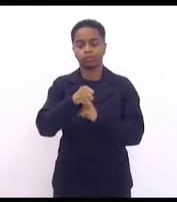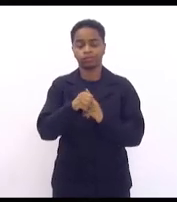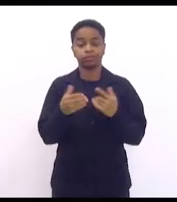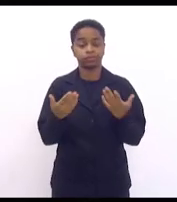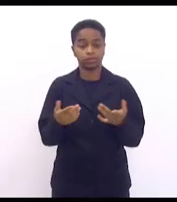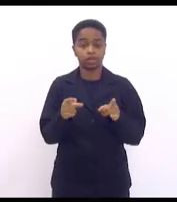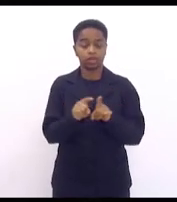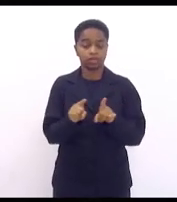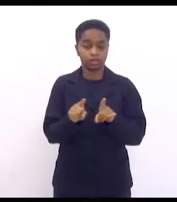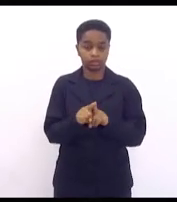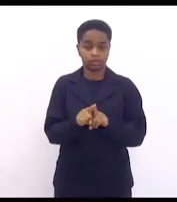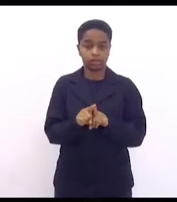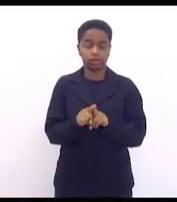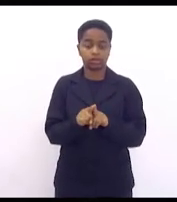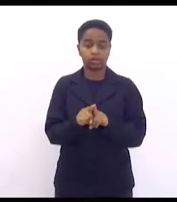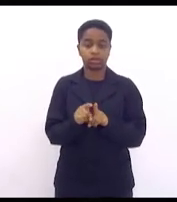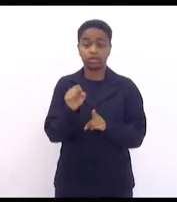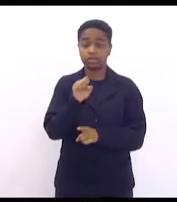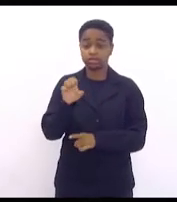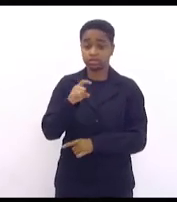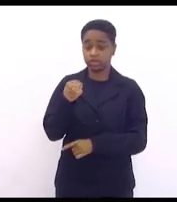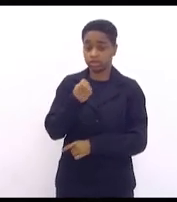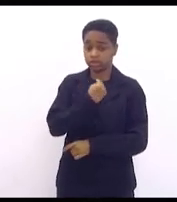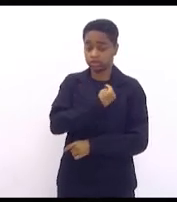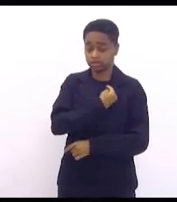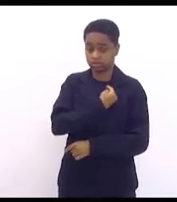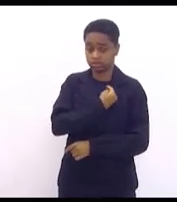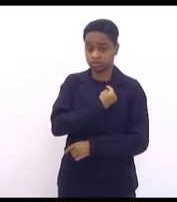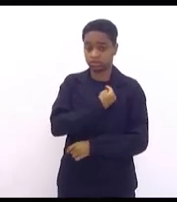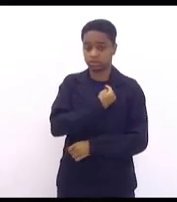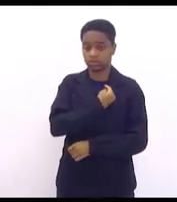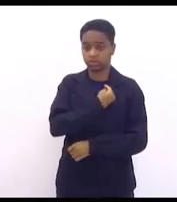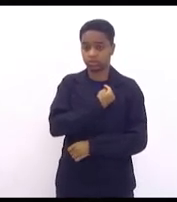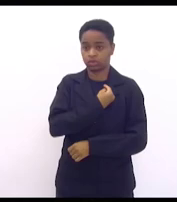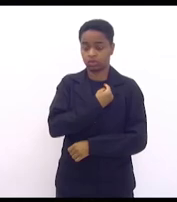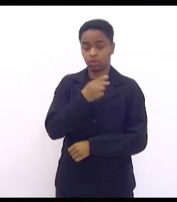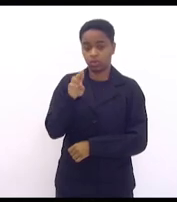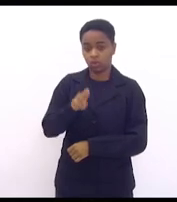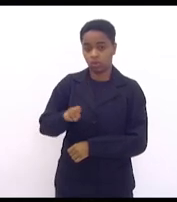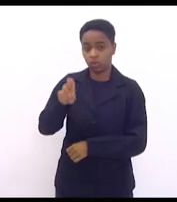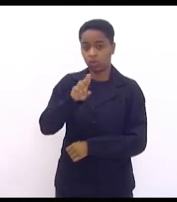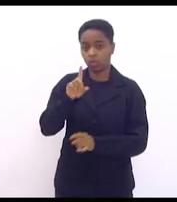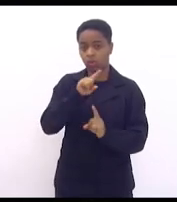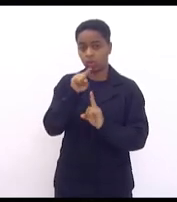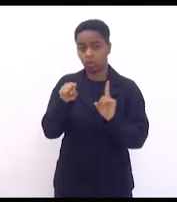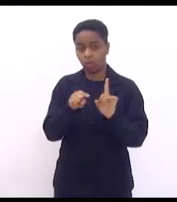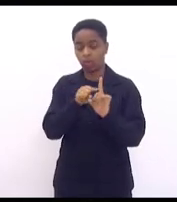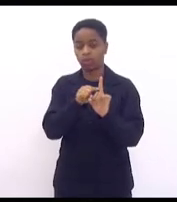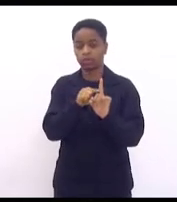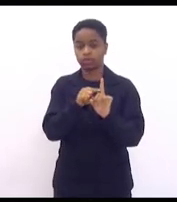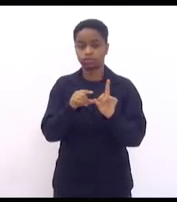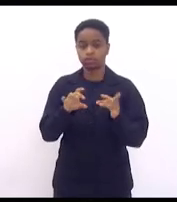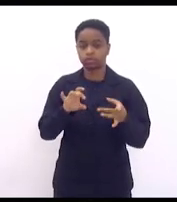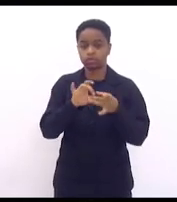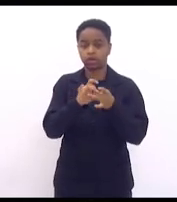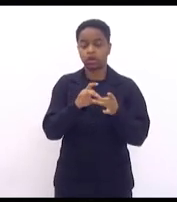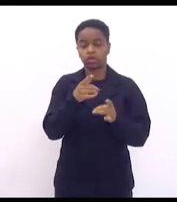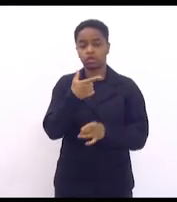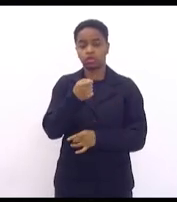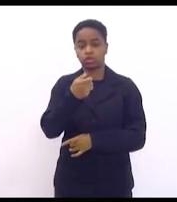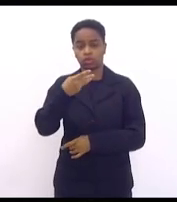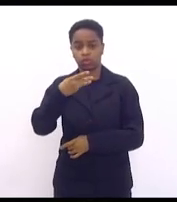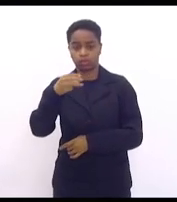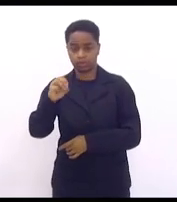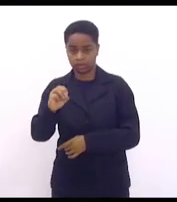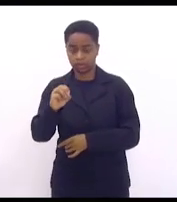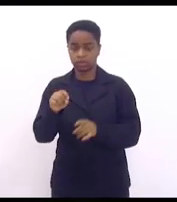lado, se a gente está utilizando os objetivos da Agenda 2030,